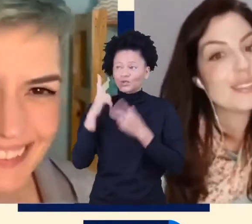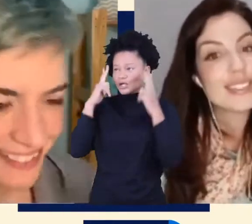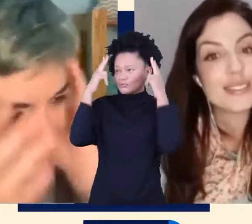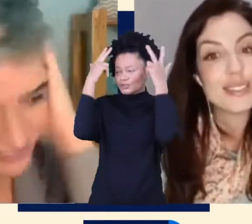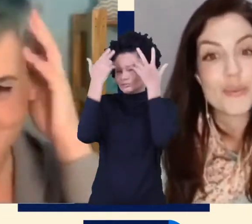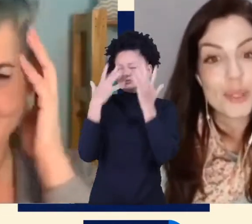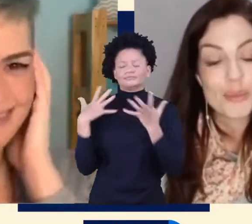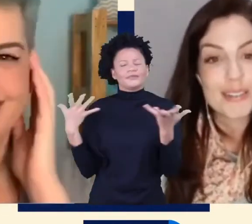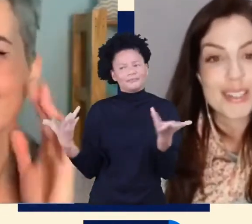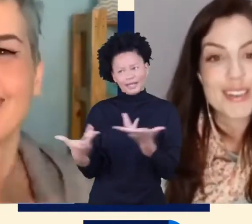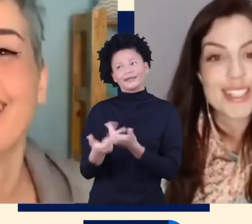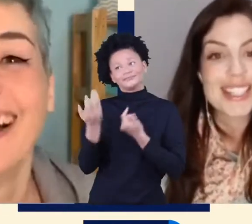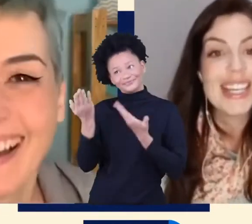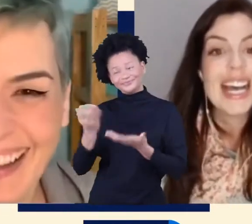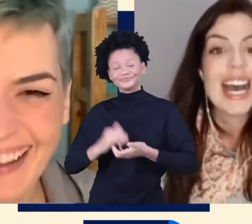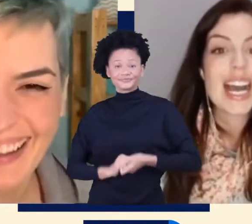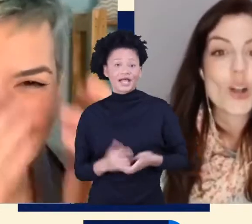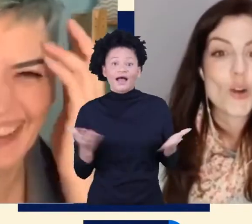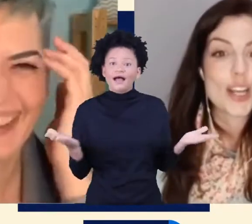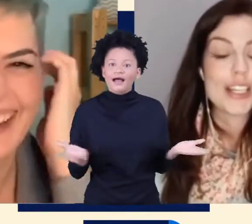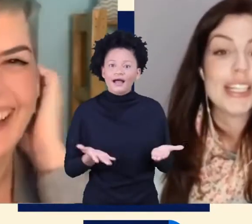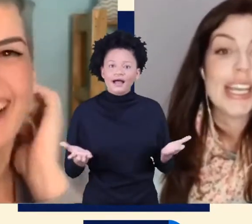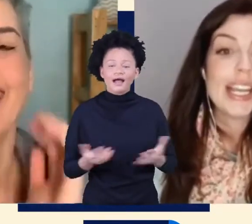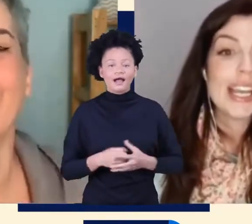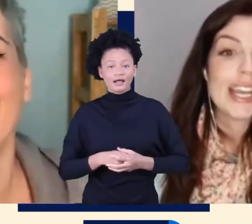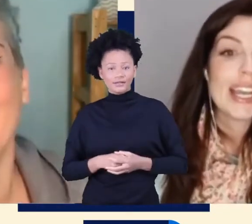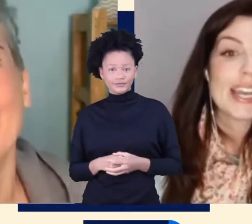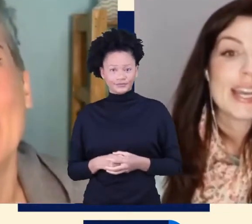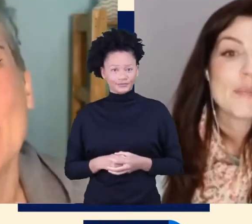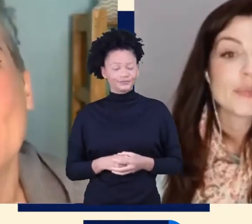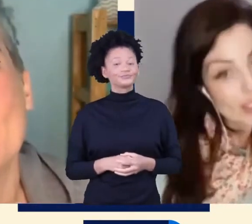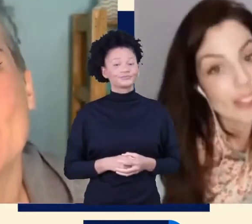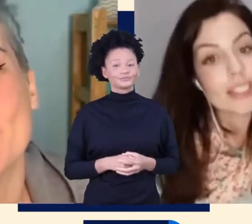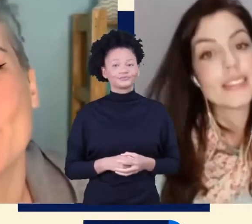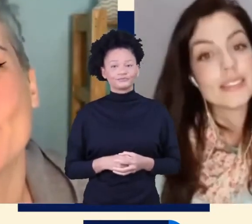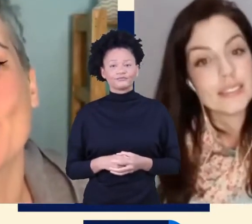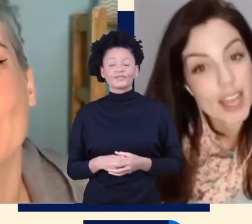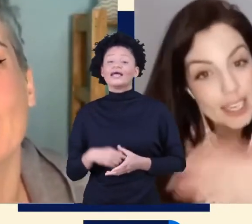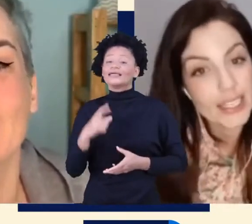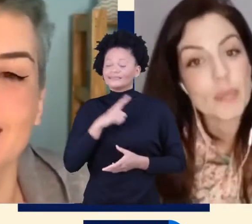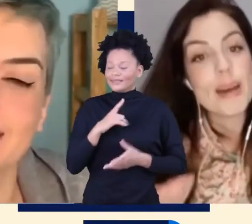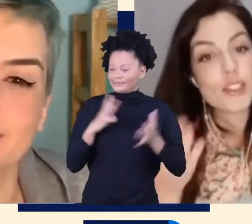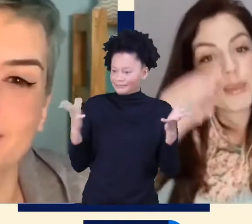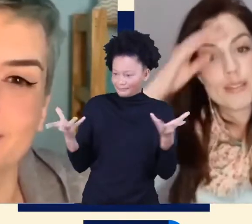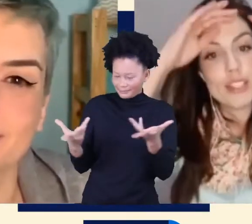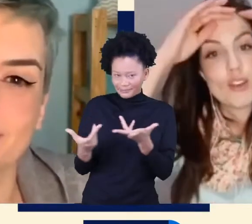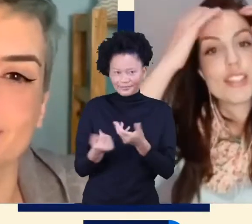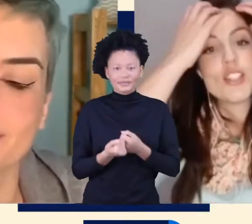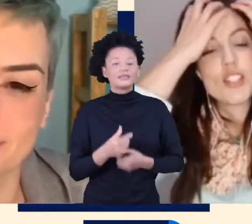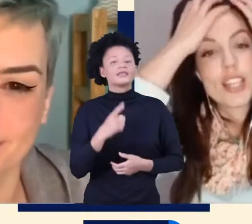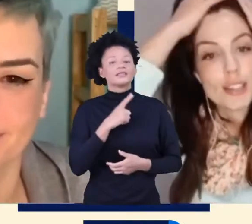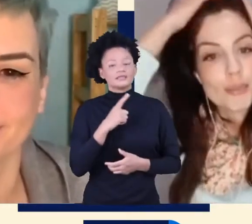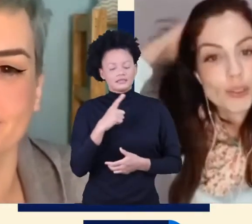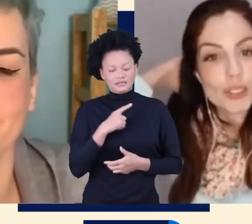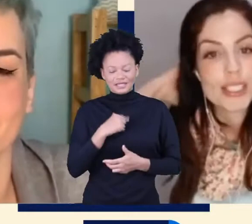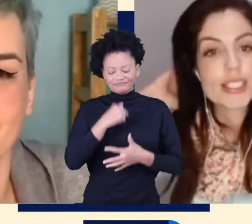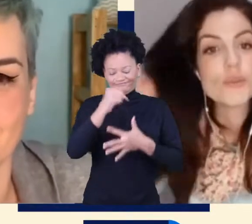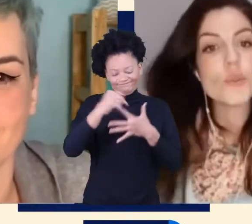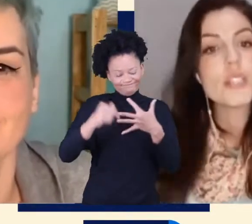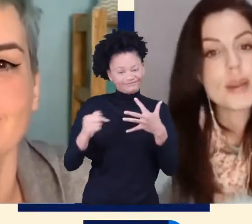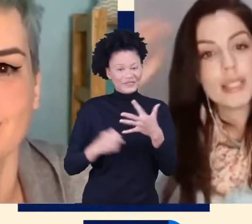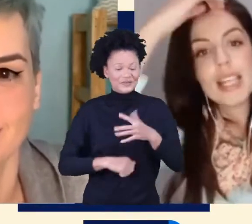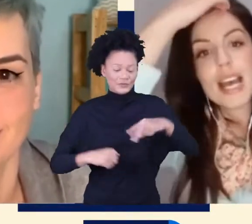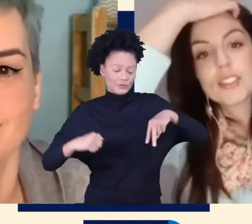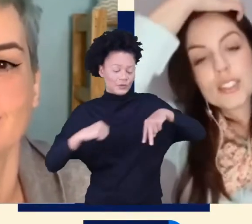cabelo, então você ficou muito maravilhosa. Agora, além da parte maravilhosa, a gente tem também todas